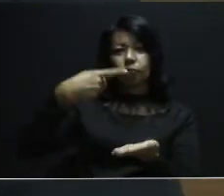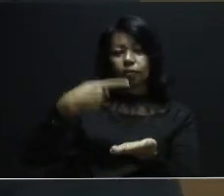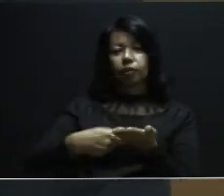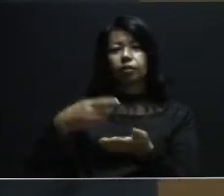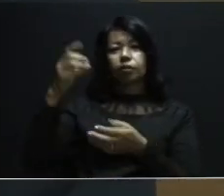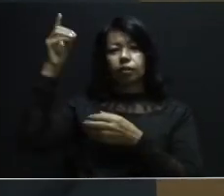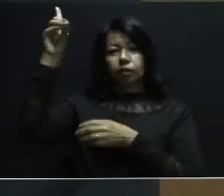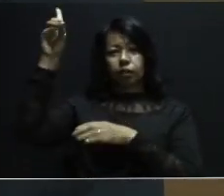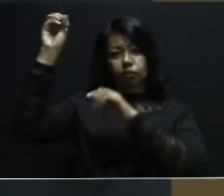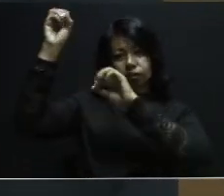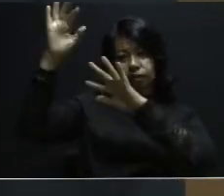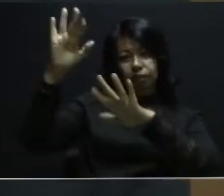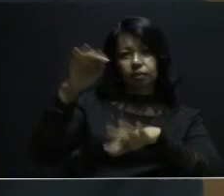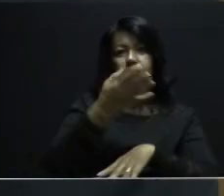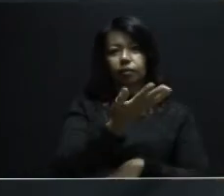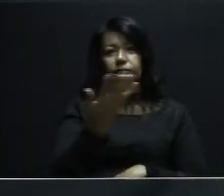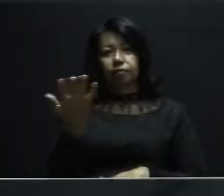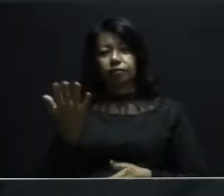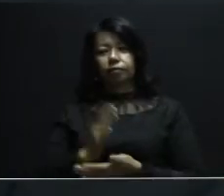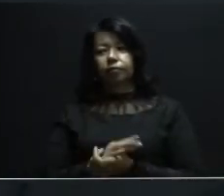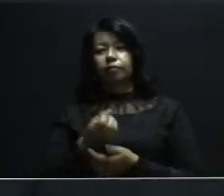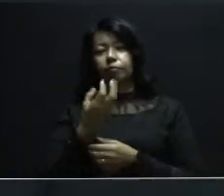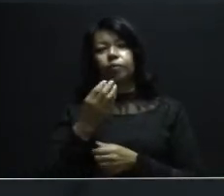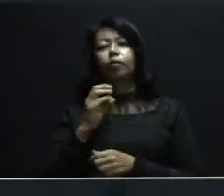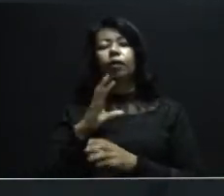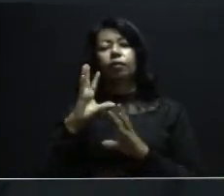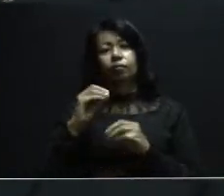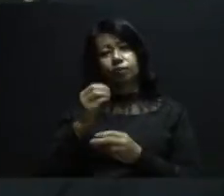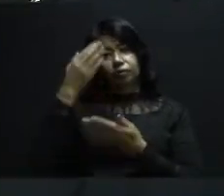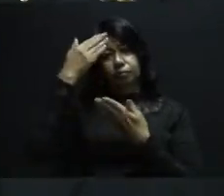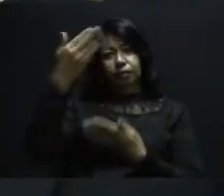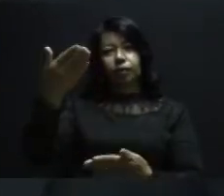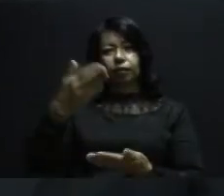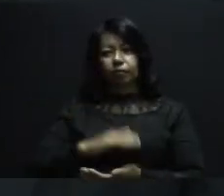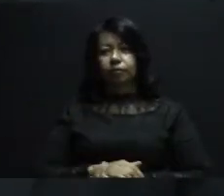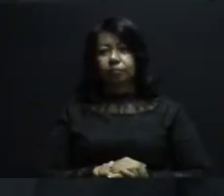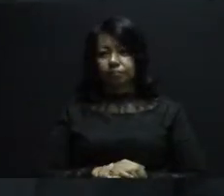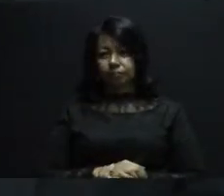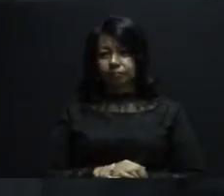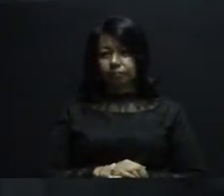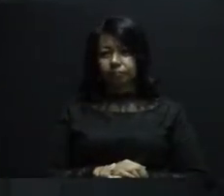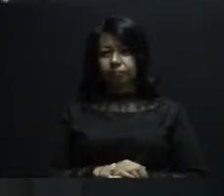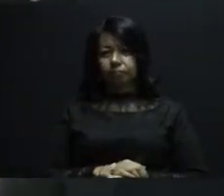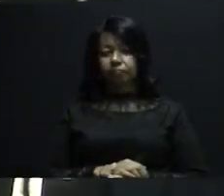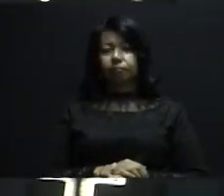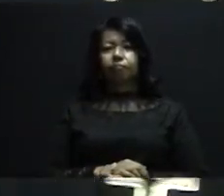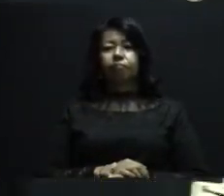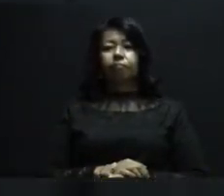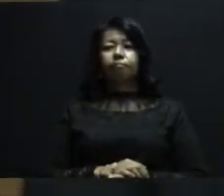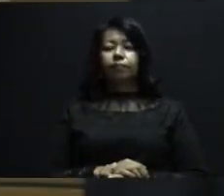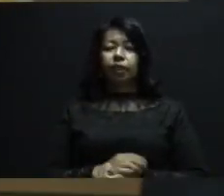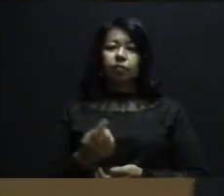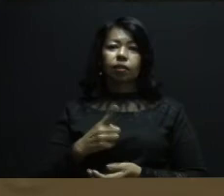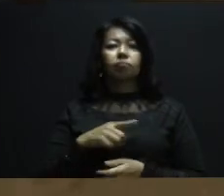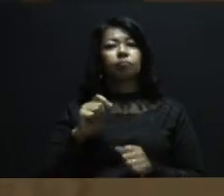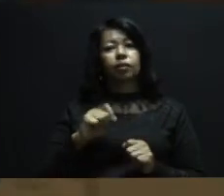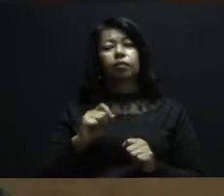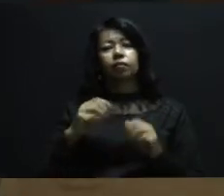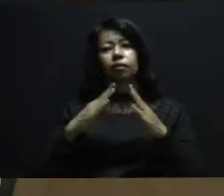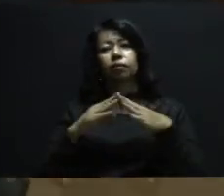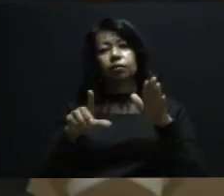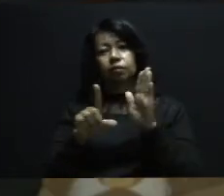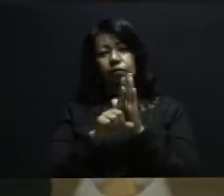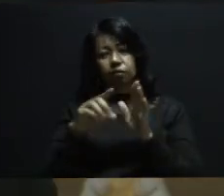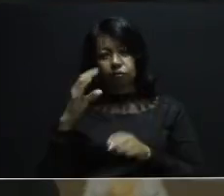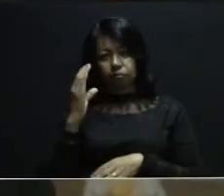Deus abençoe a todos. Muito obrigado, uma boa noite. Boa noite, boa noite a todos. Bom, e vamos ficando por aqui diretamente do plenário